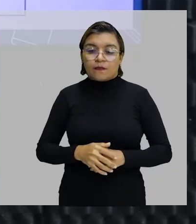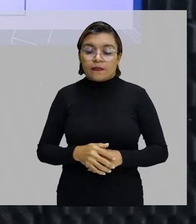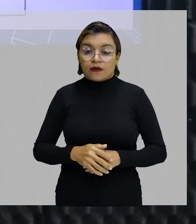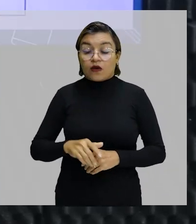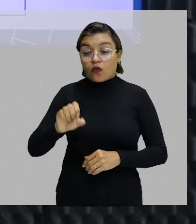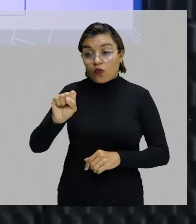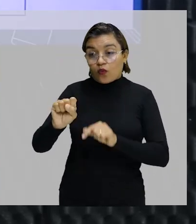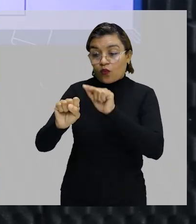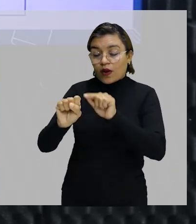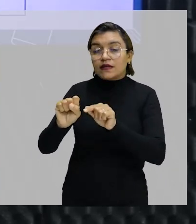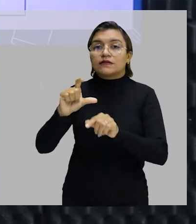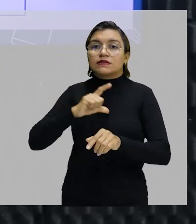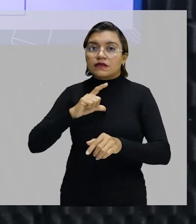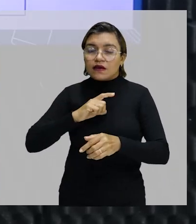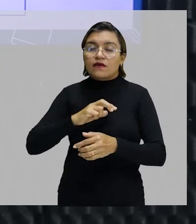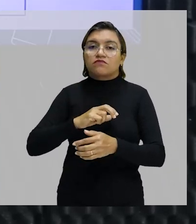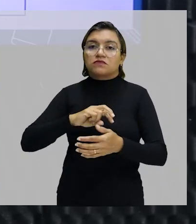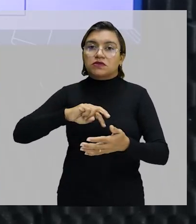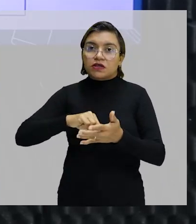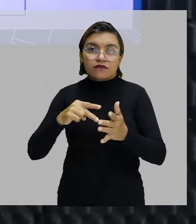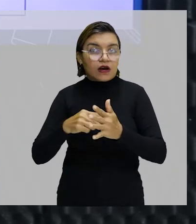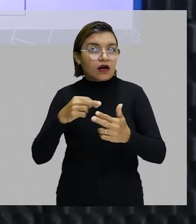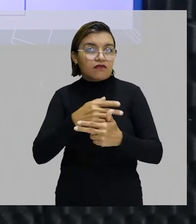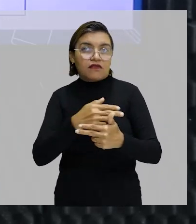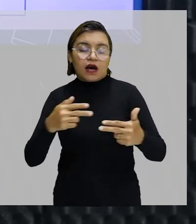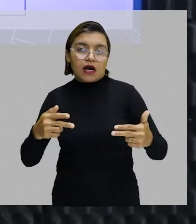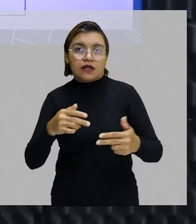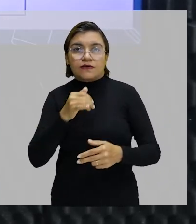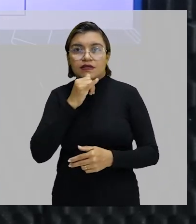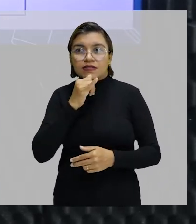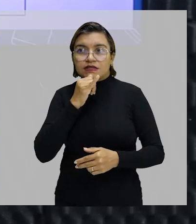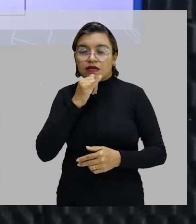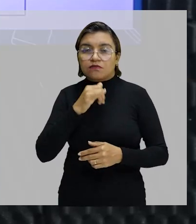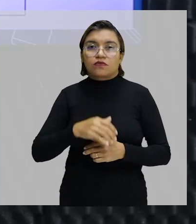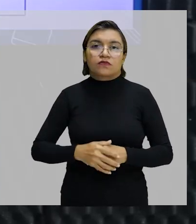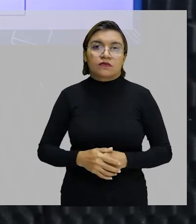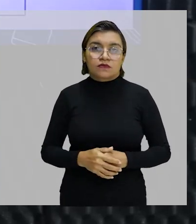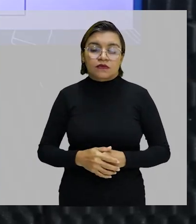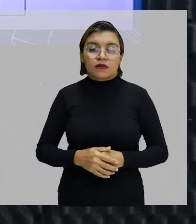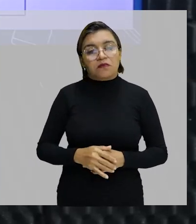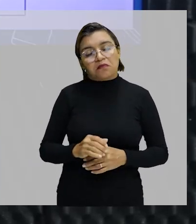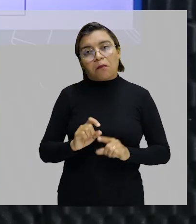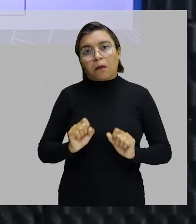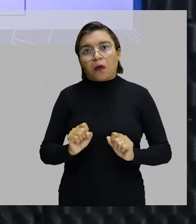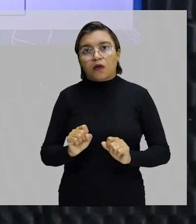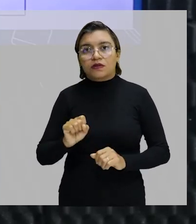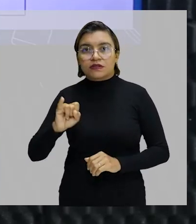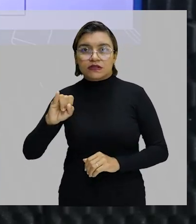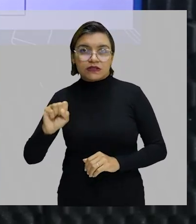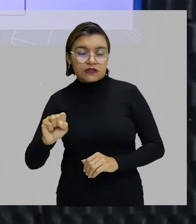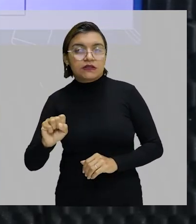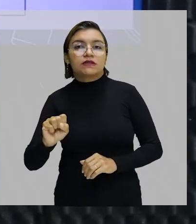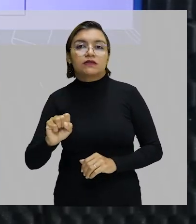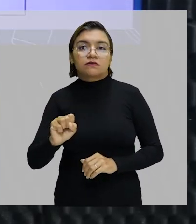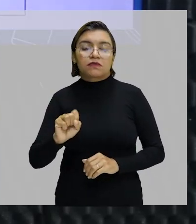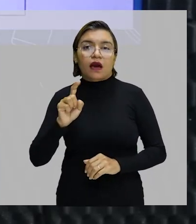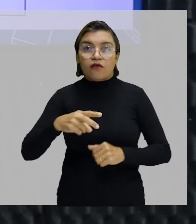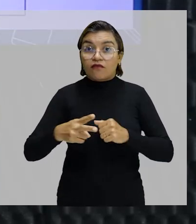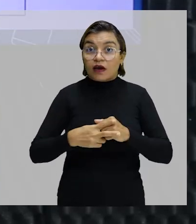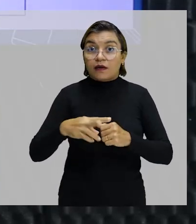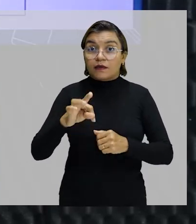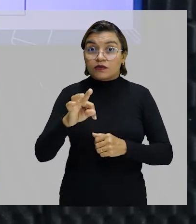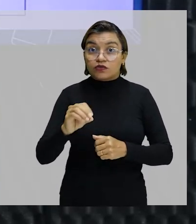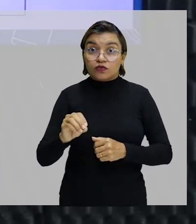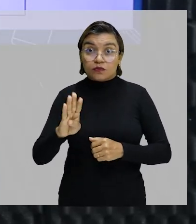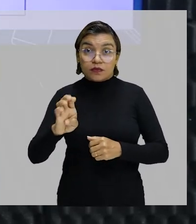sabem, ele tem vários significados na língua inglesa. Pode ser o caso possessivo, pode ser o is, que é o verbo to be no presente, ou pode